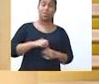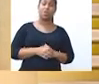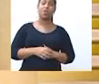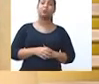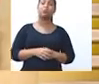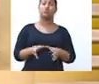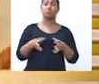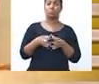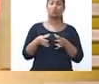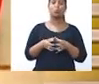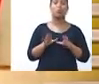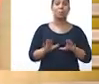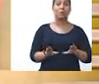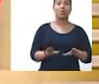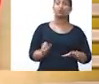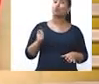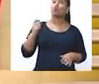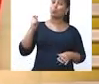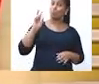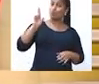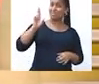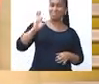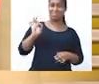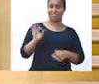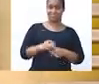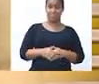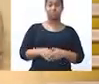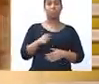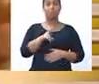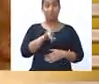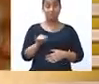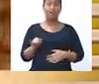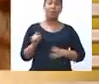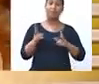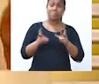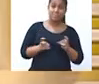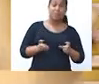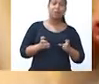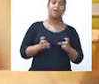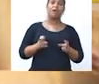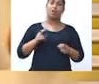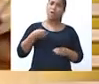Dos grupos, mas não como líderes do grupo. Então, quando você vai ver,